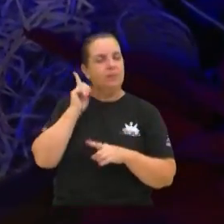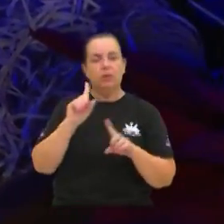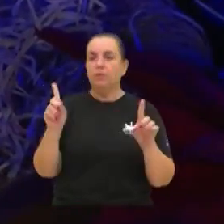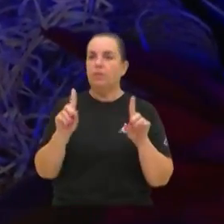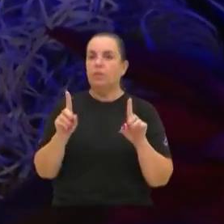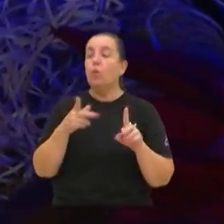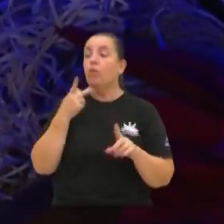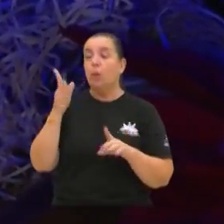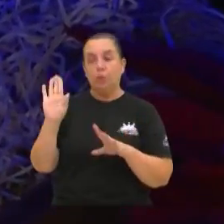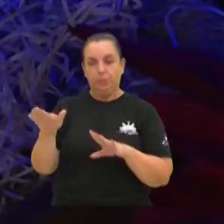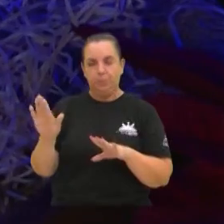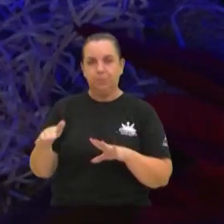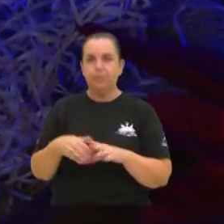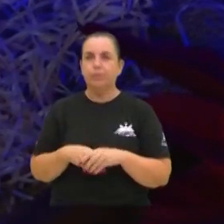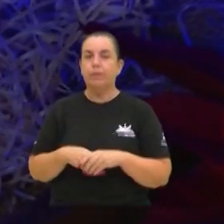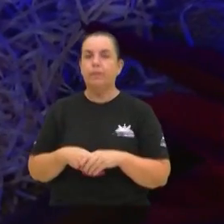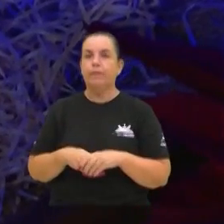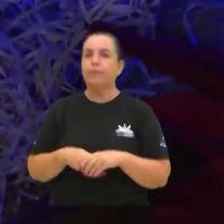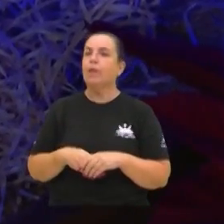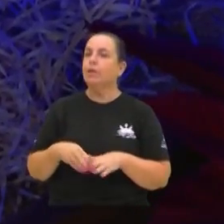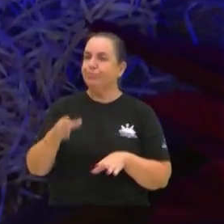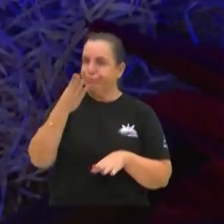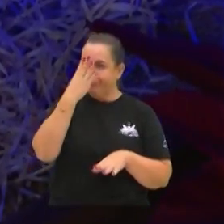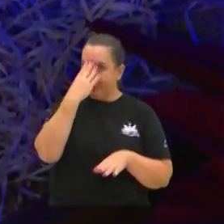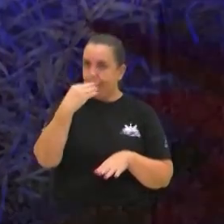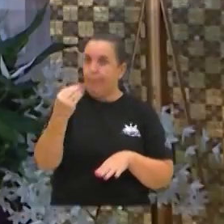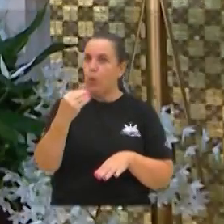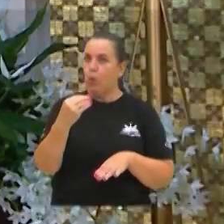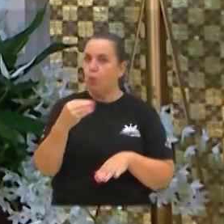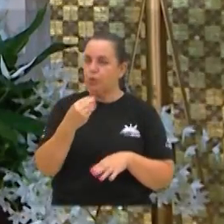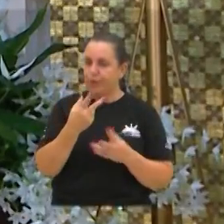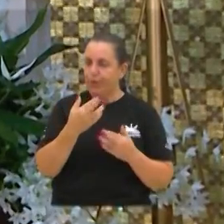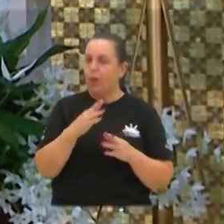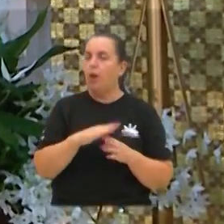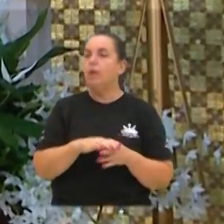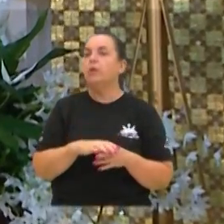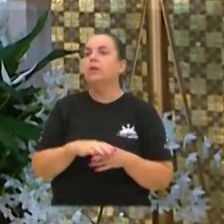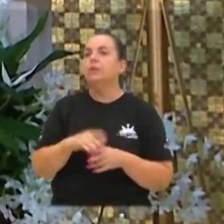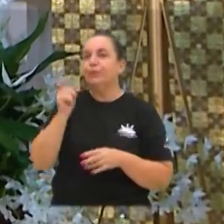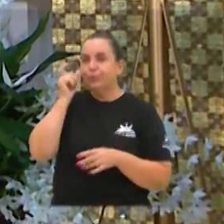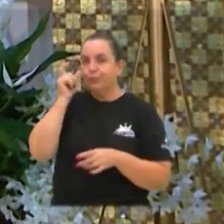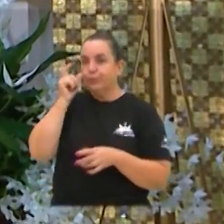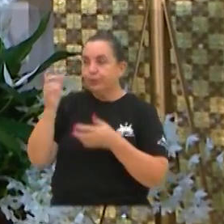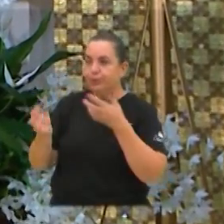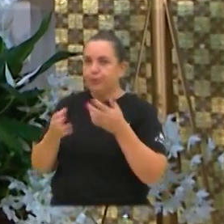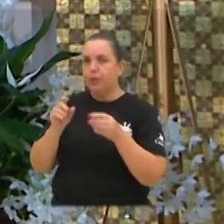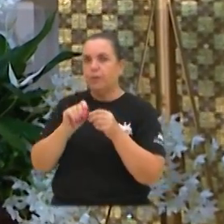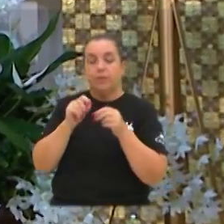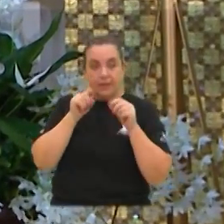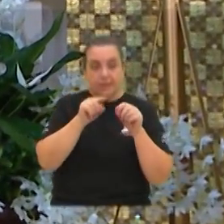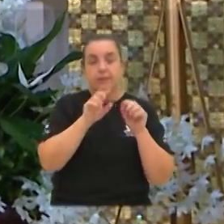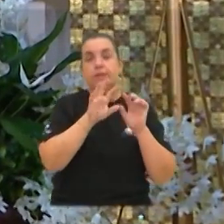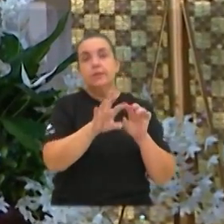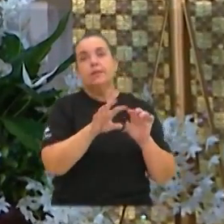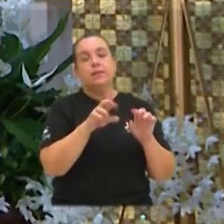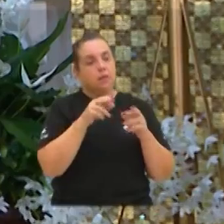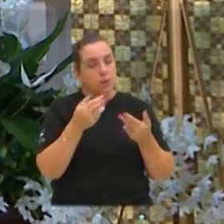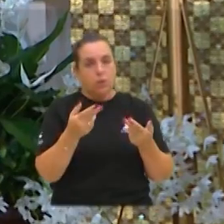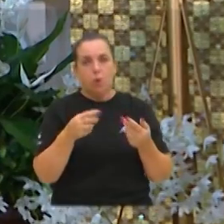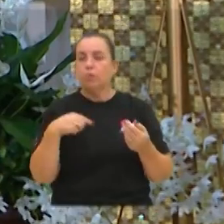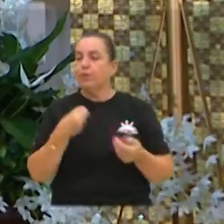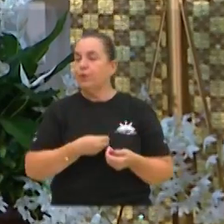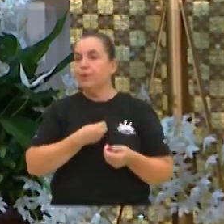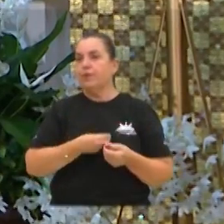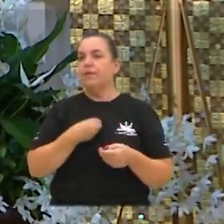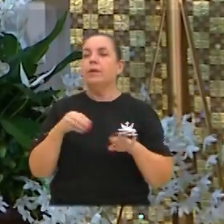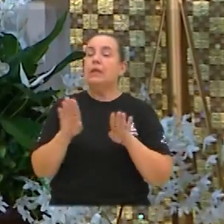Disse assim: a raposa velha. E é assim que o diabo age, meus irmãos, na nossa vida.